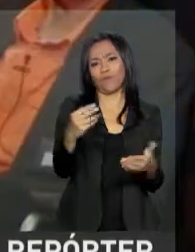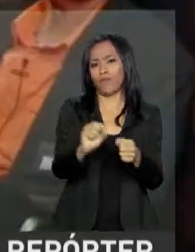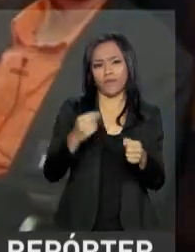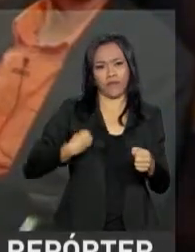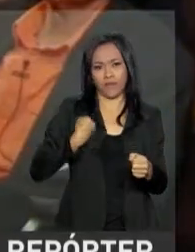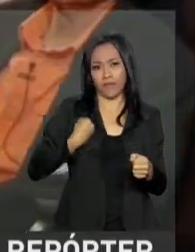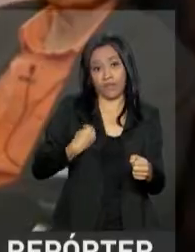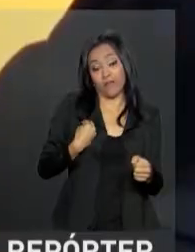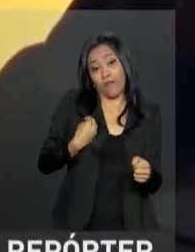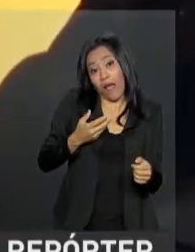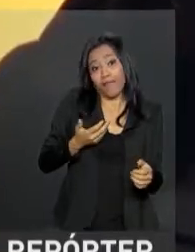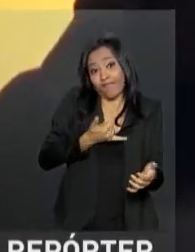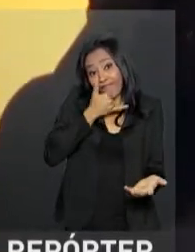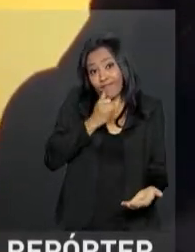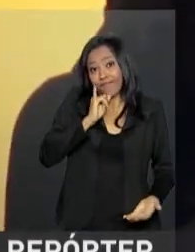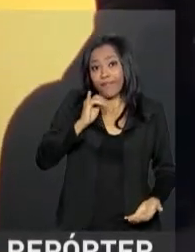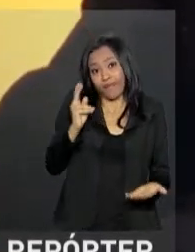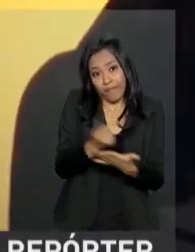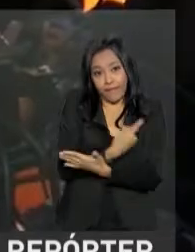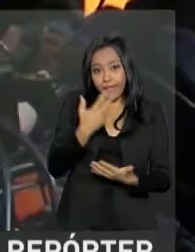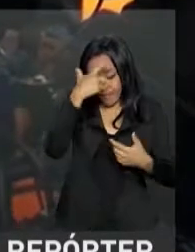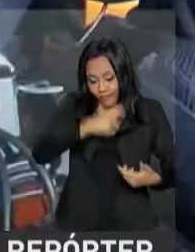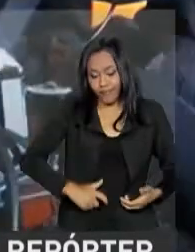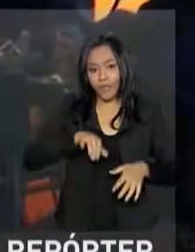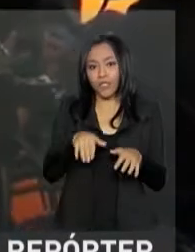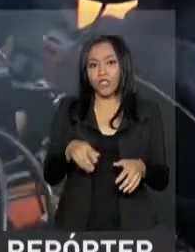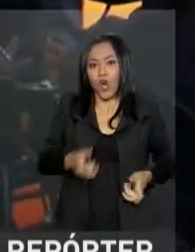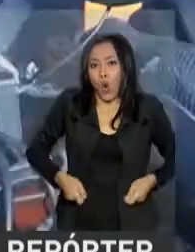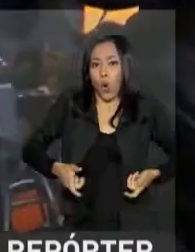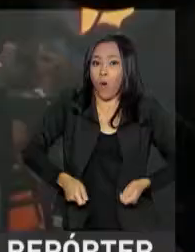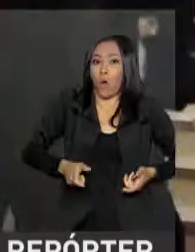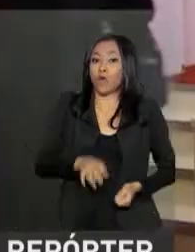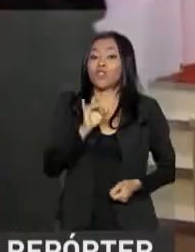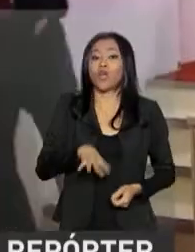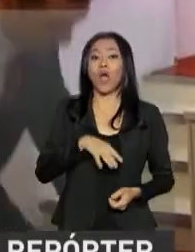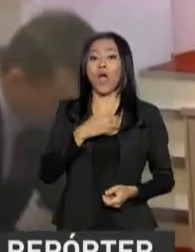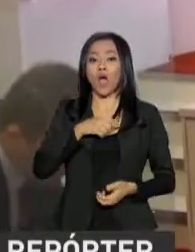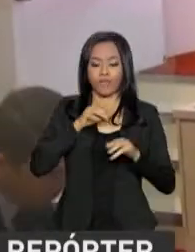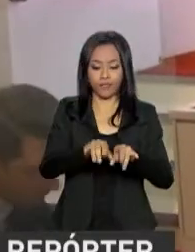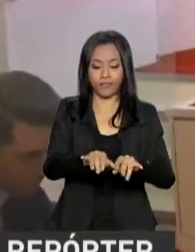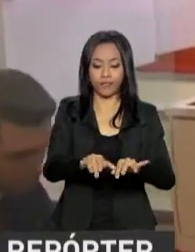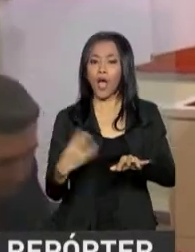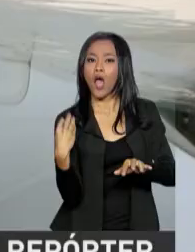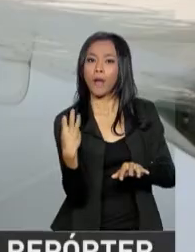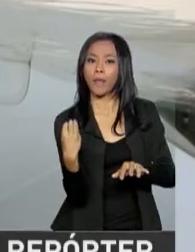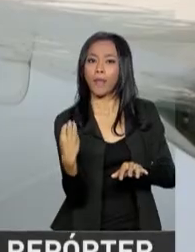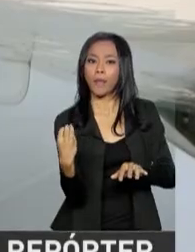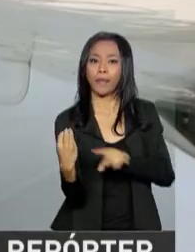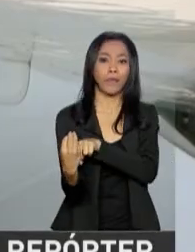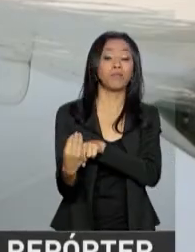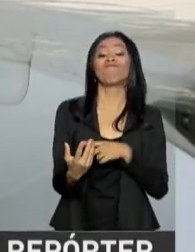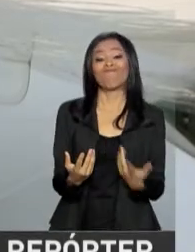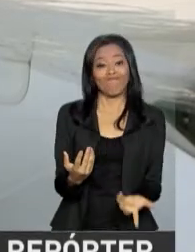vida. Apesar de estar imobilizado numa cadeira de rodas e de só falar através de um sintetizador de voz. A doença não o impediu